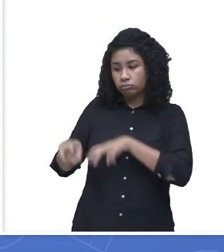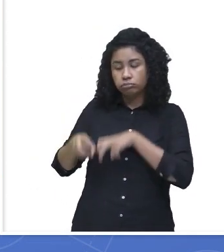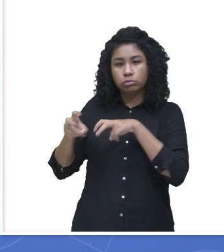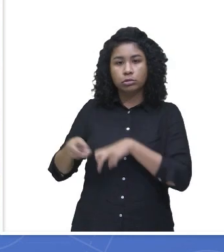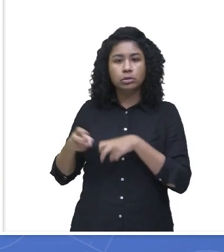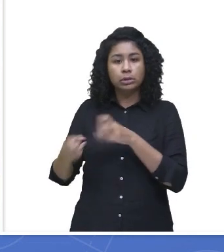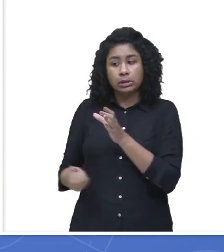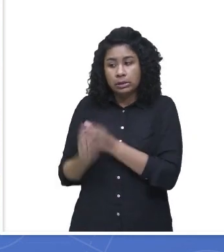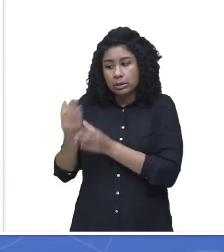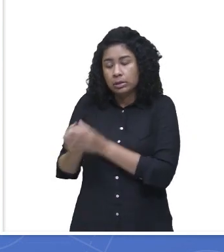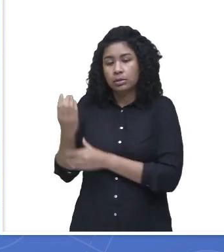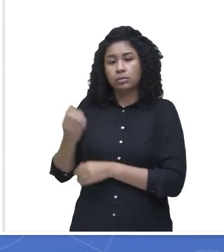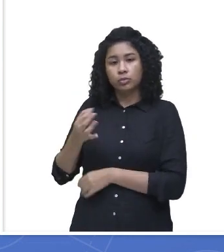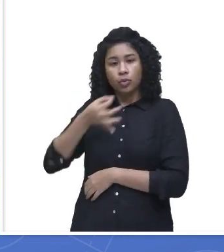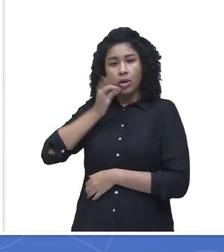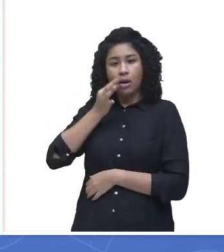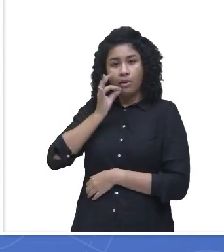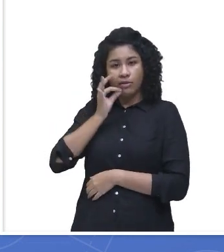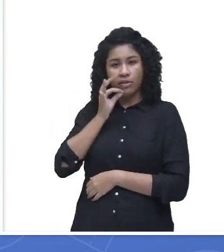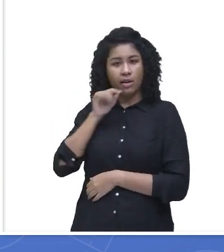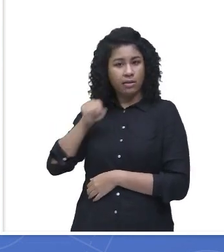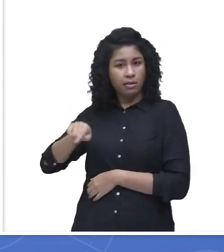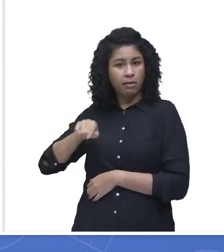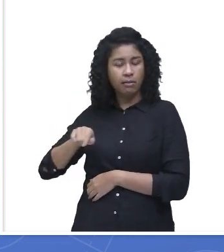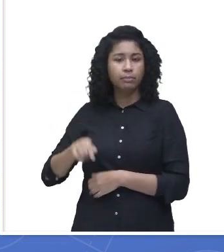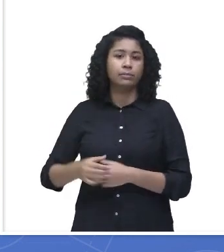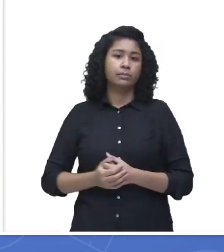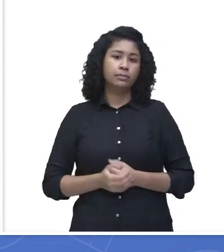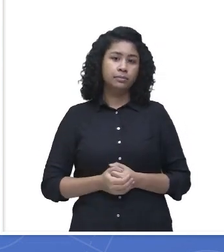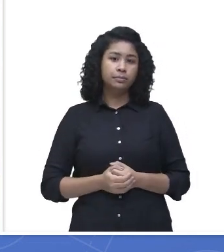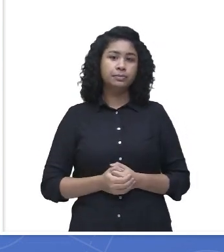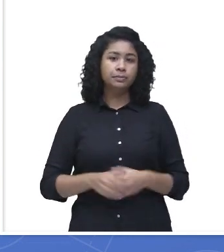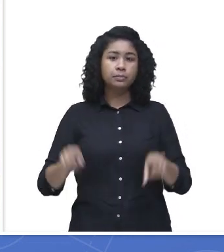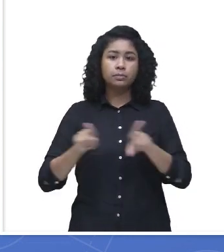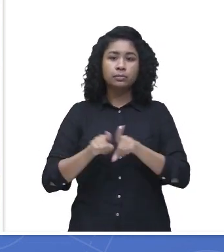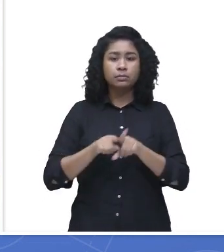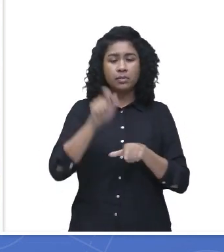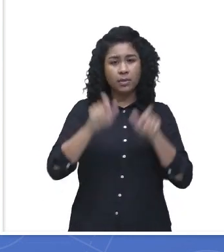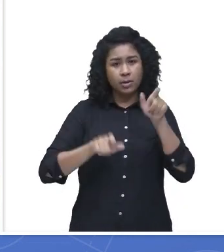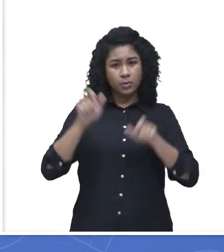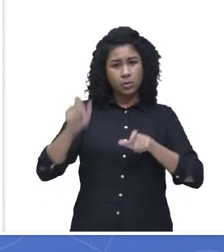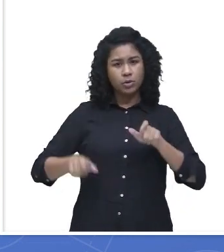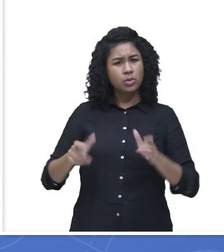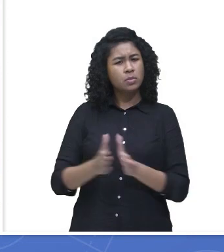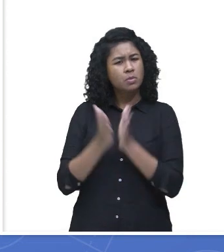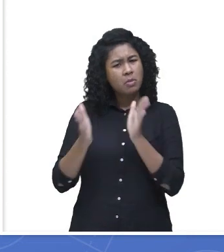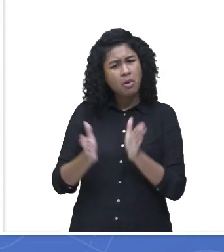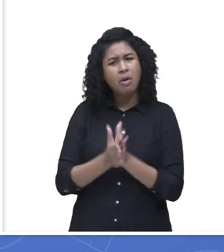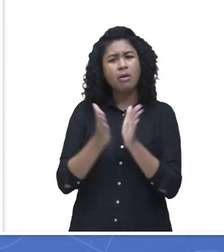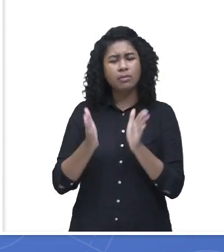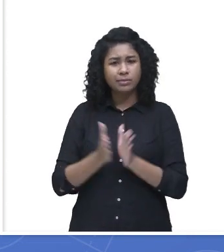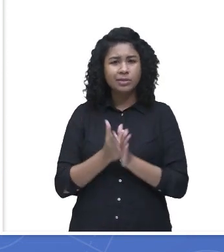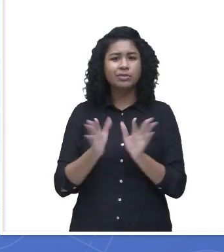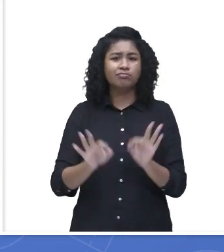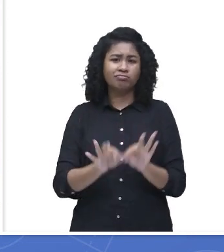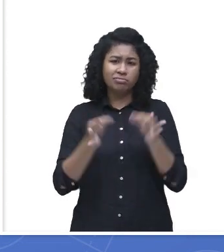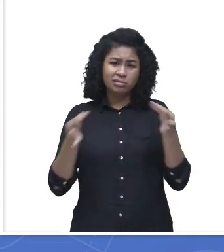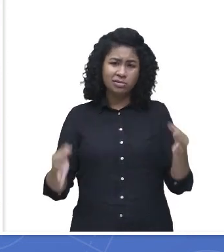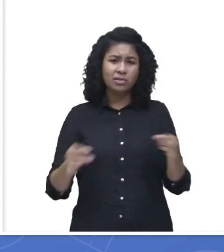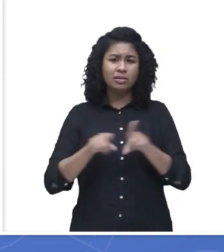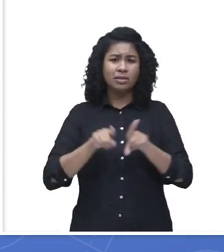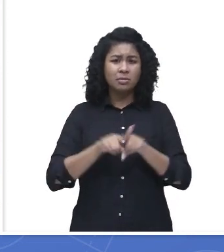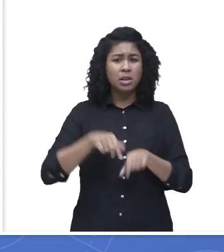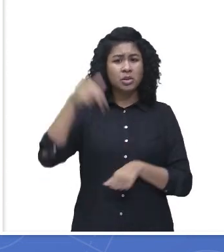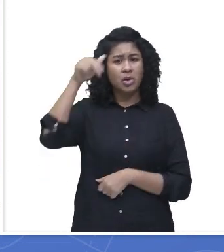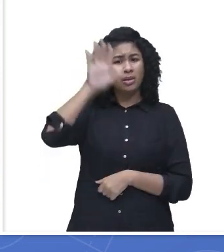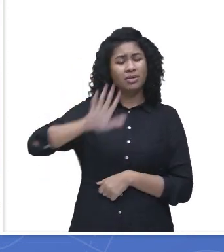certo? Degradando o solo. A gente percebe que tem essas pessoas, né, muito pobres. A gente tem a seca do Nordeste.